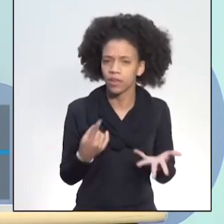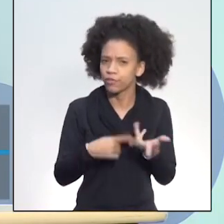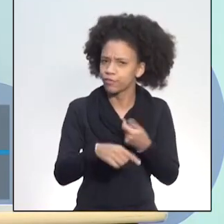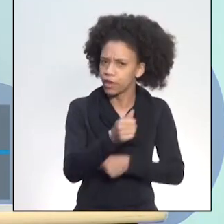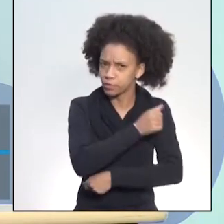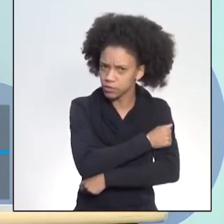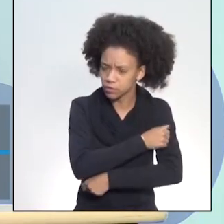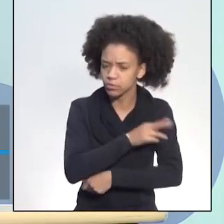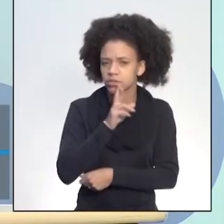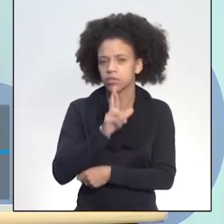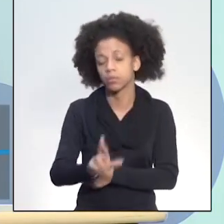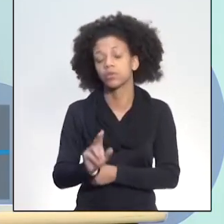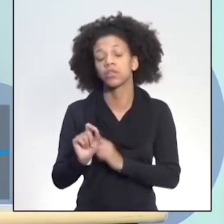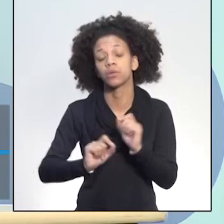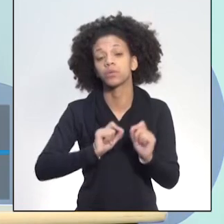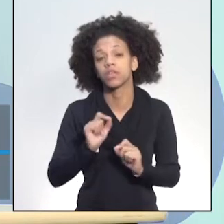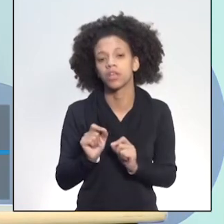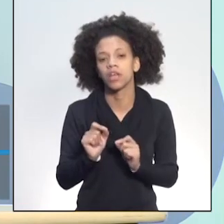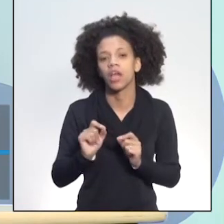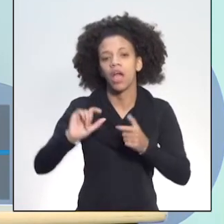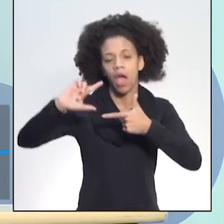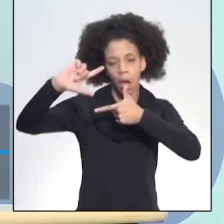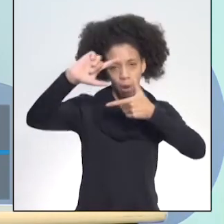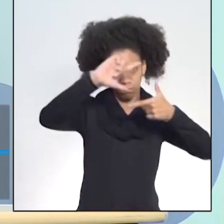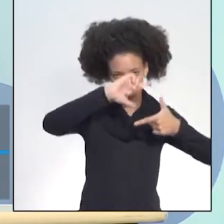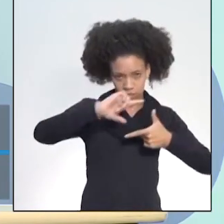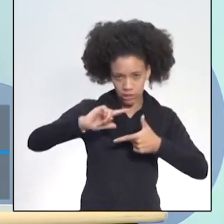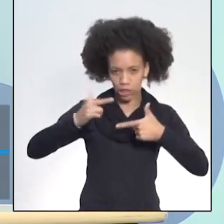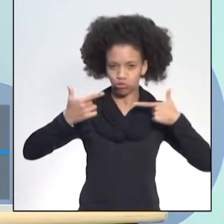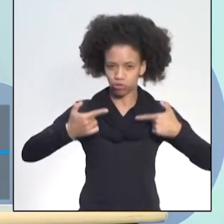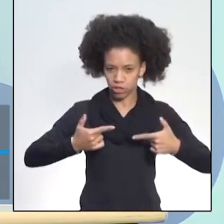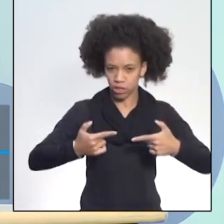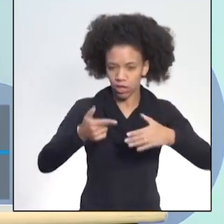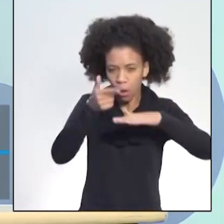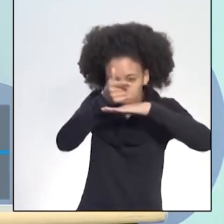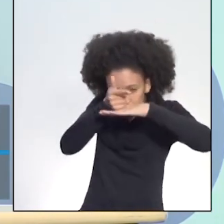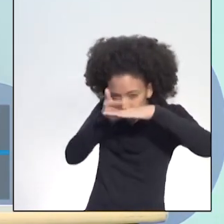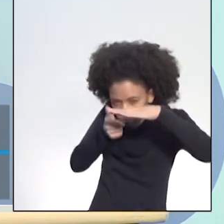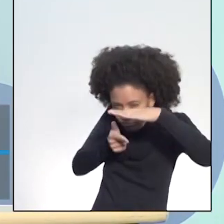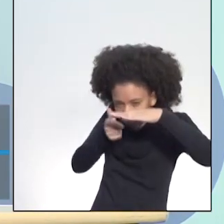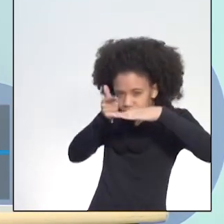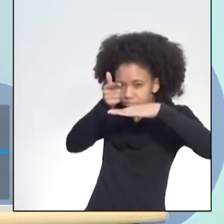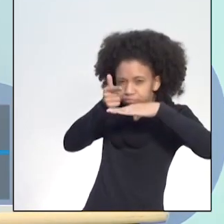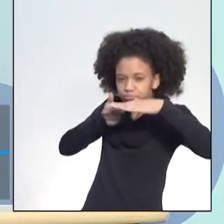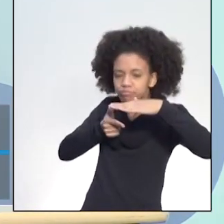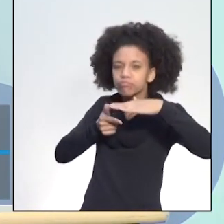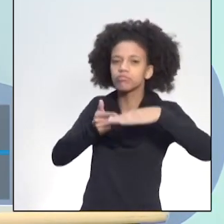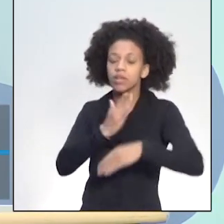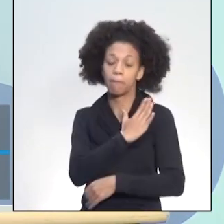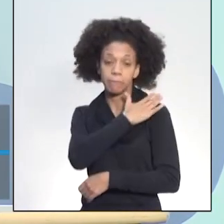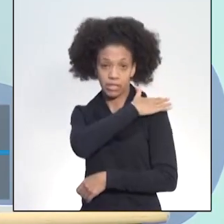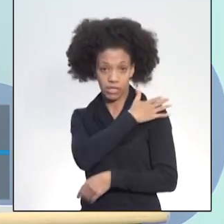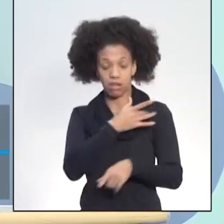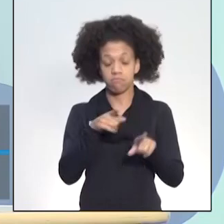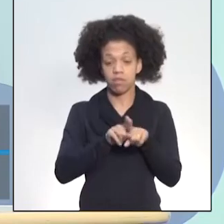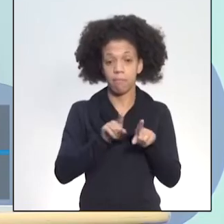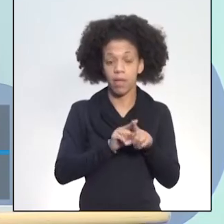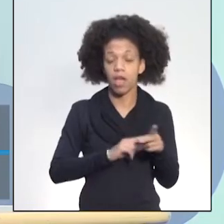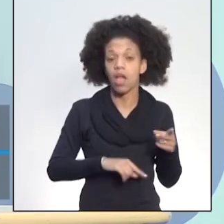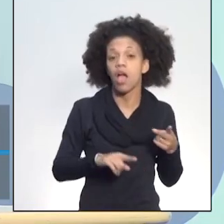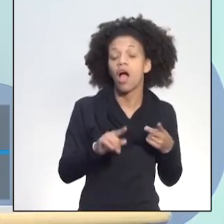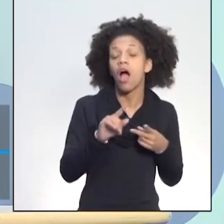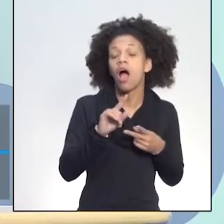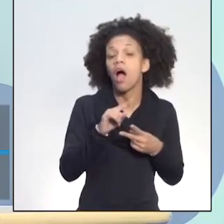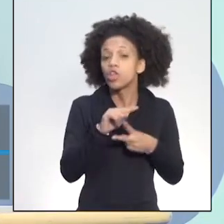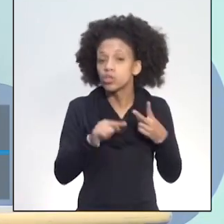alunos responderam que é uma cena de guerra com trincheiras e soldados. O Arthur, o Igor, eles estão dizendo que são